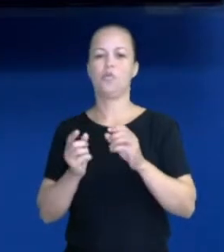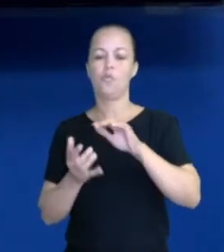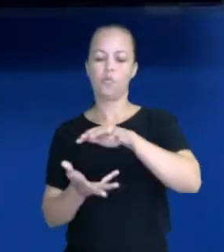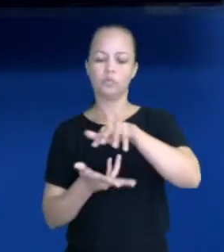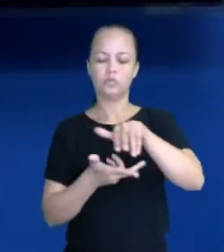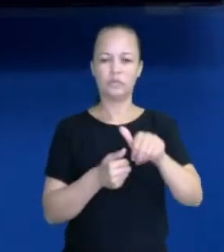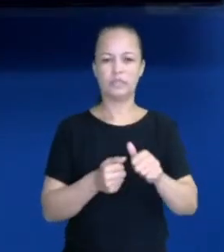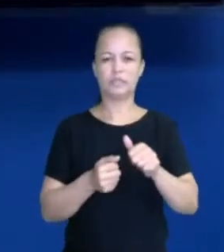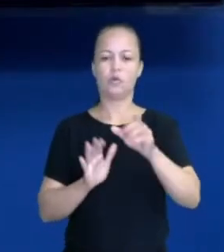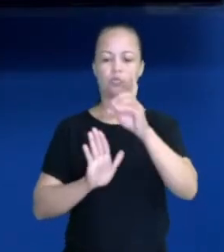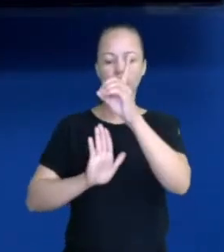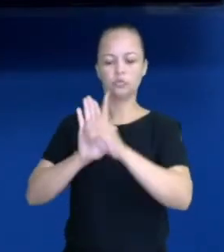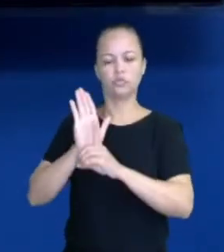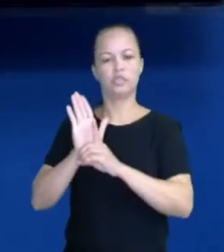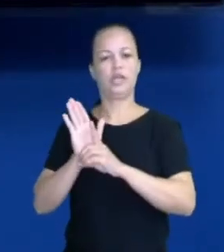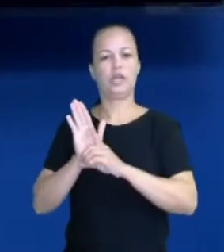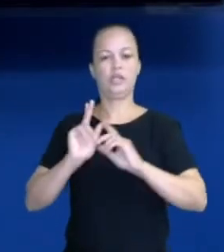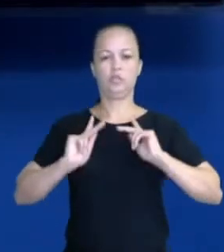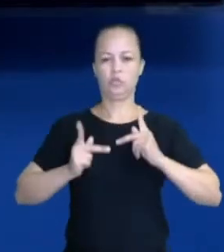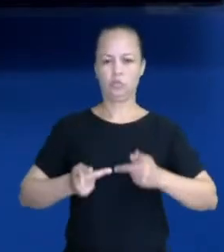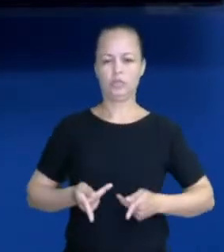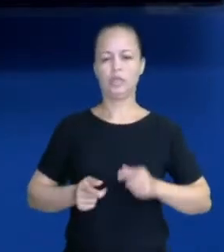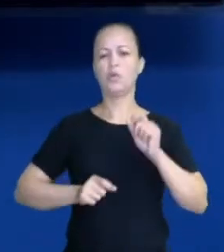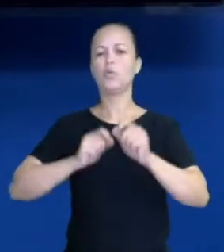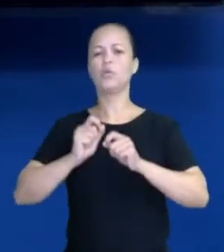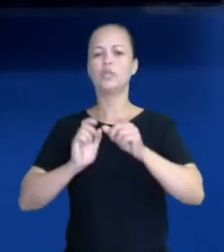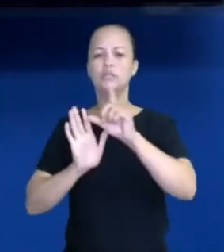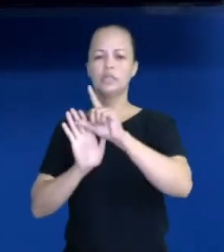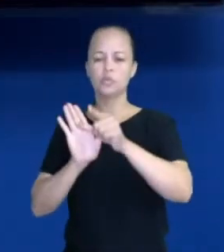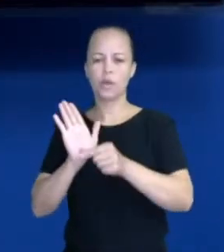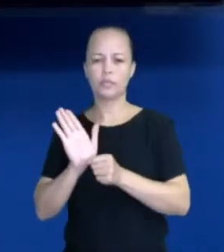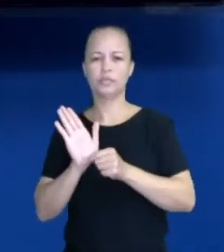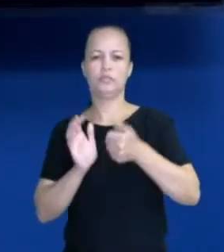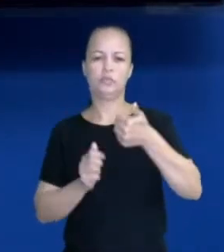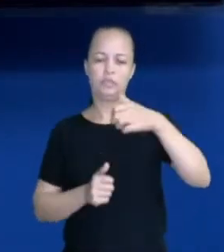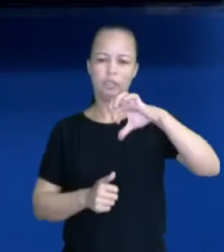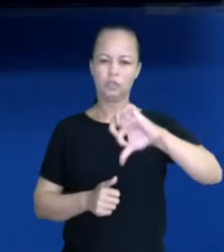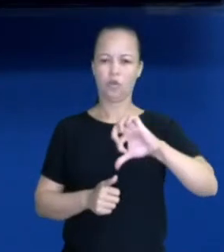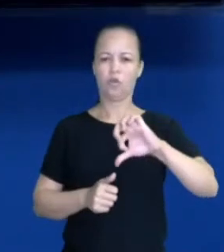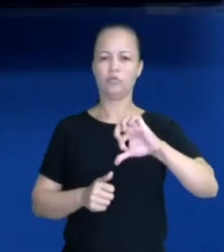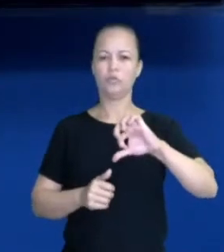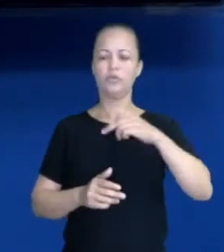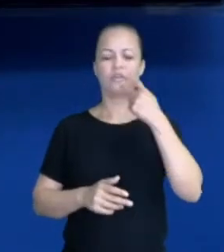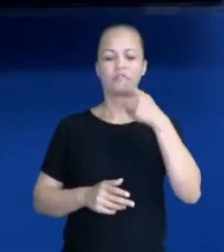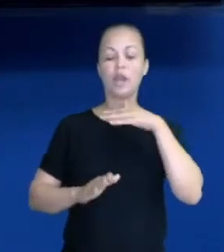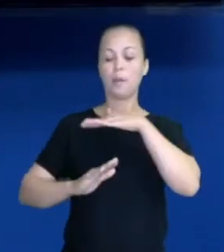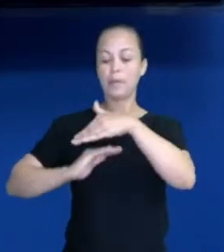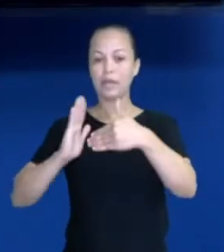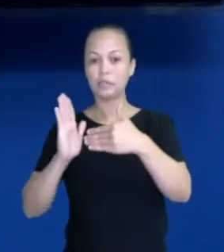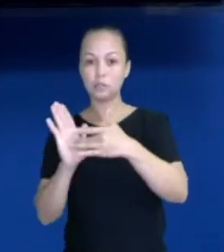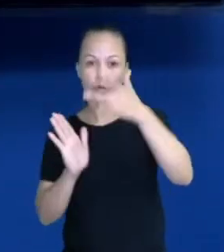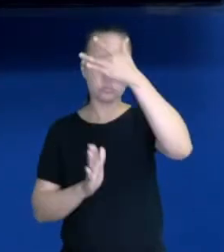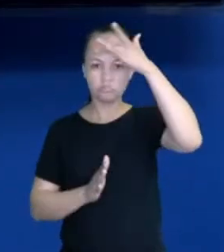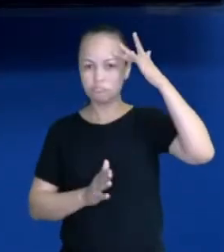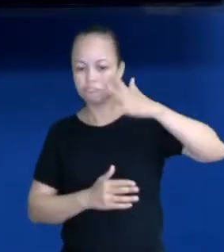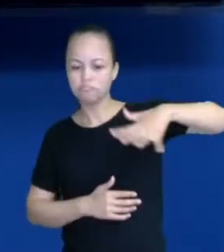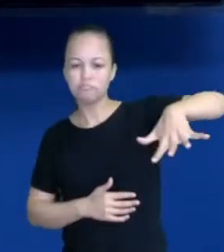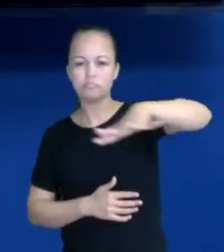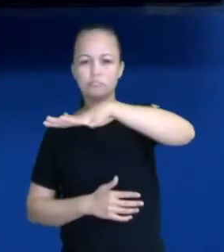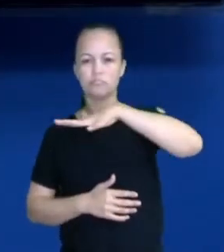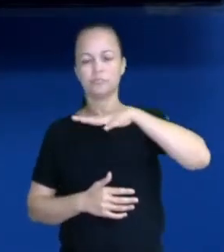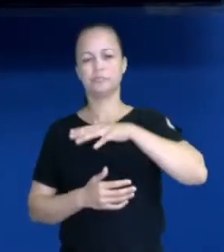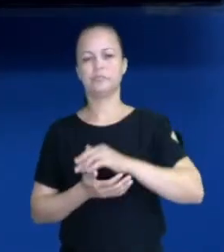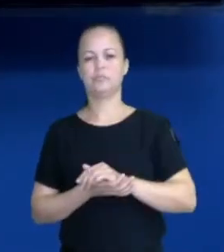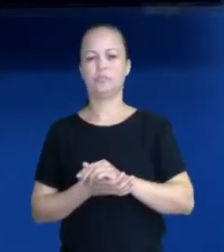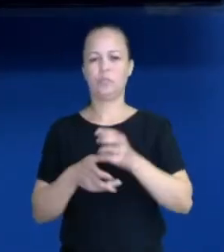diz o artigo 19, que garante para todos, todas as pessoas. Então dá uma olhadinha no que